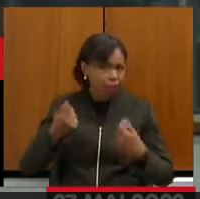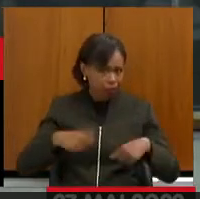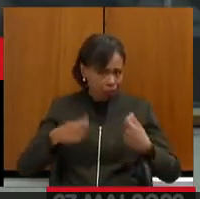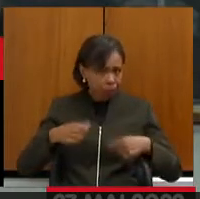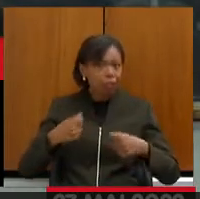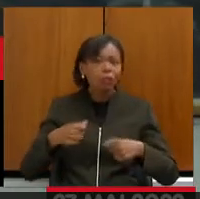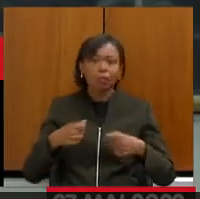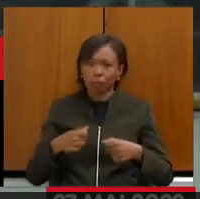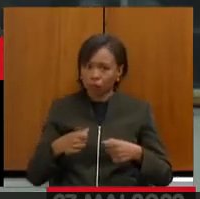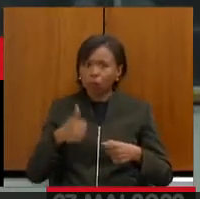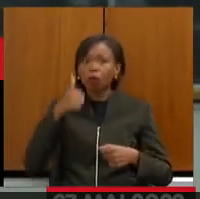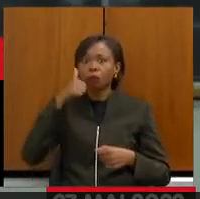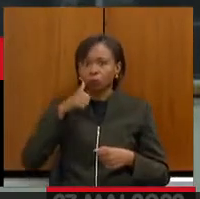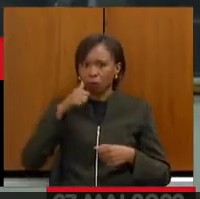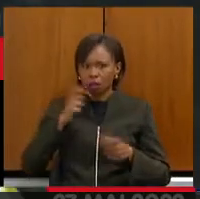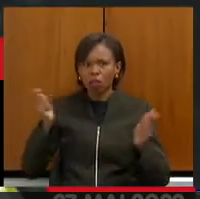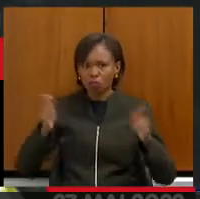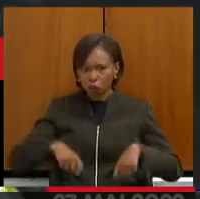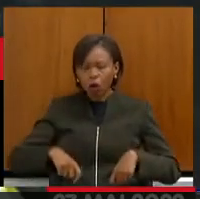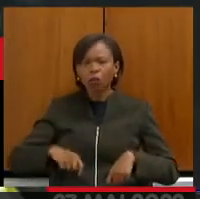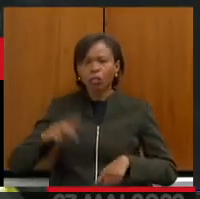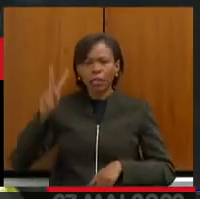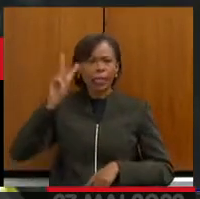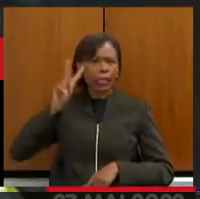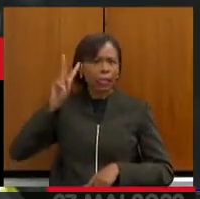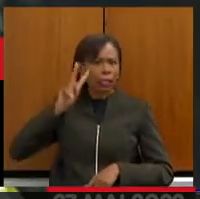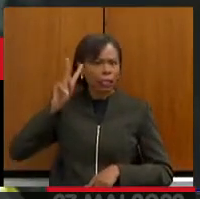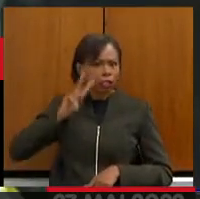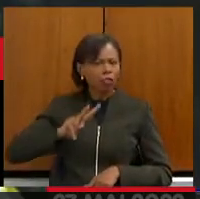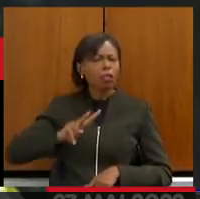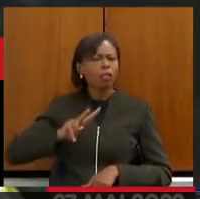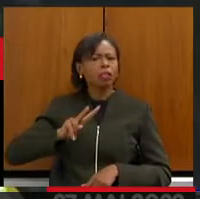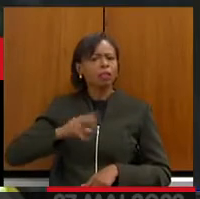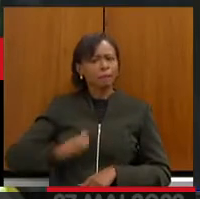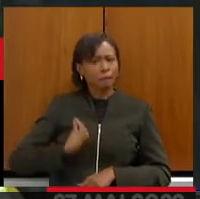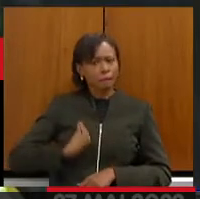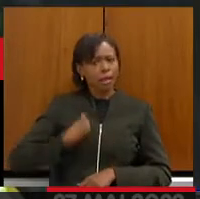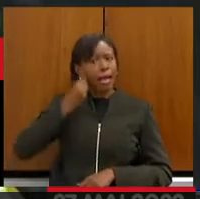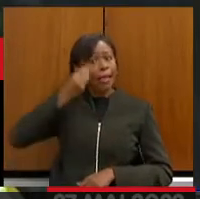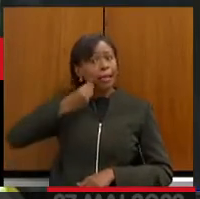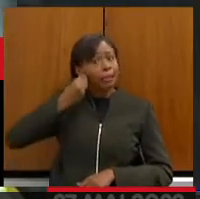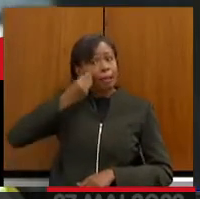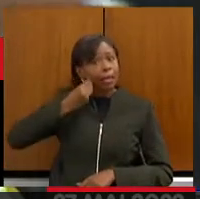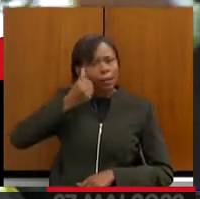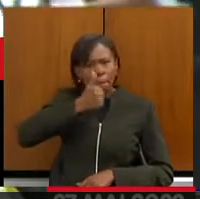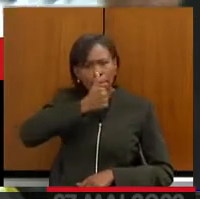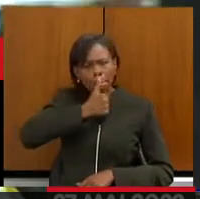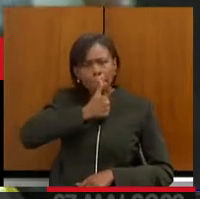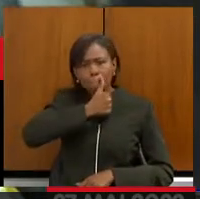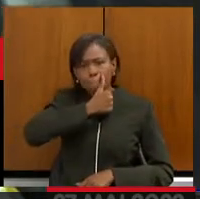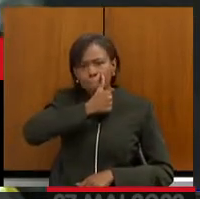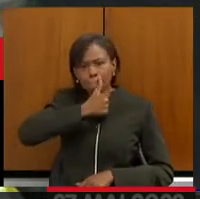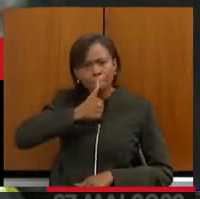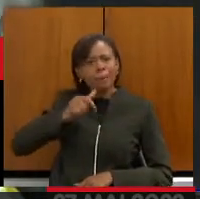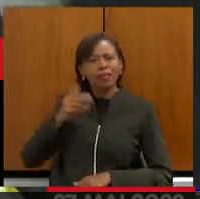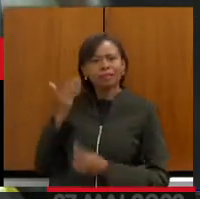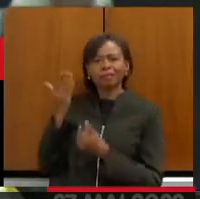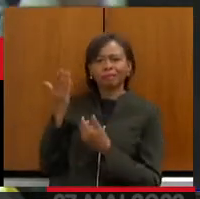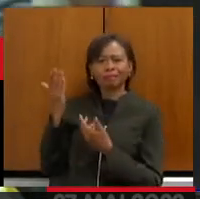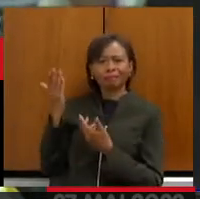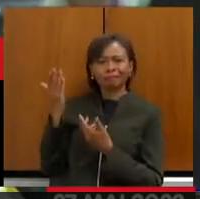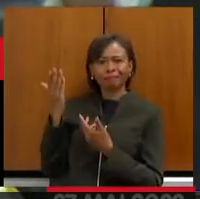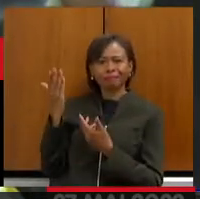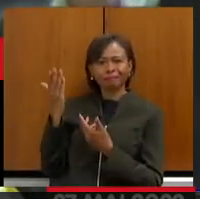mulheres que tenham história de resiliência resiliência vem para mim olha